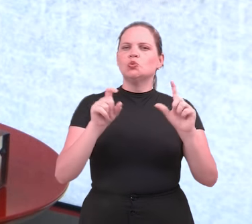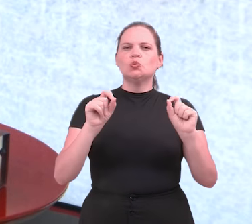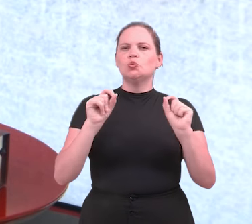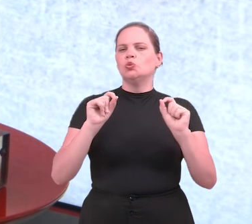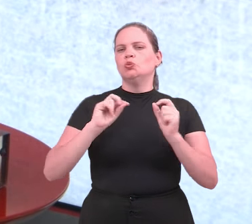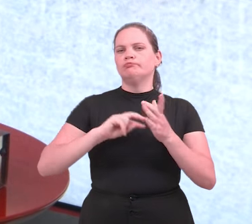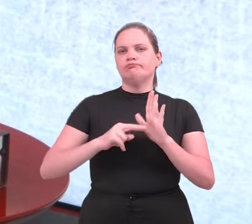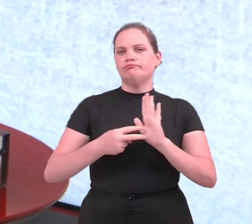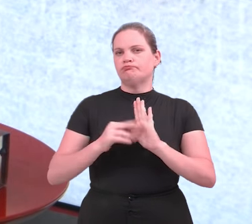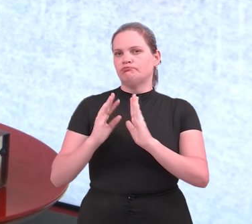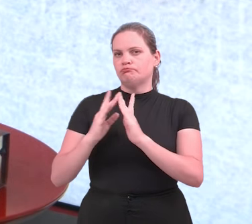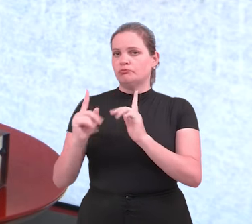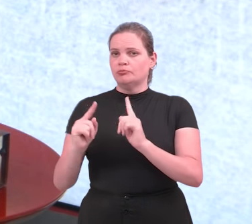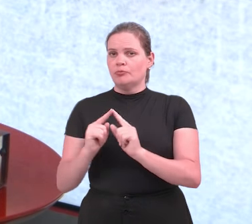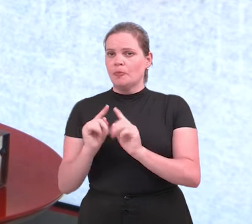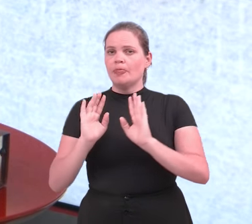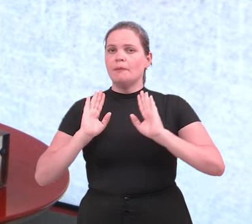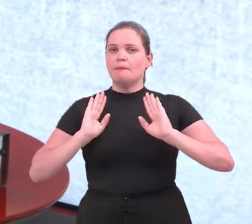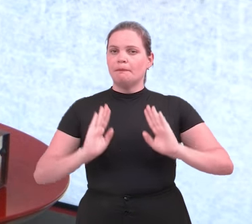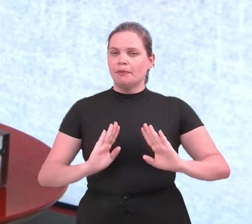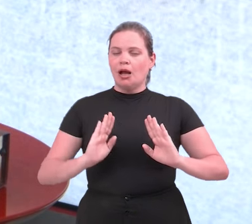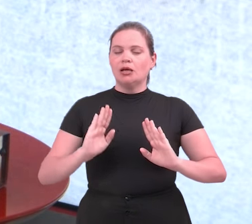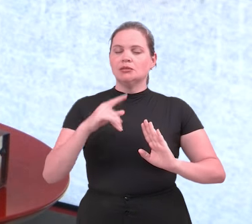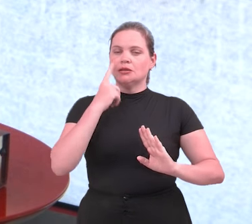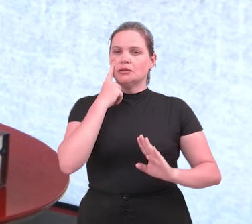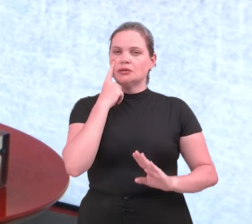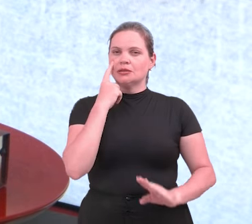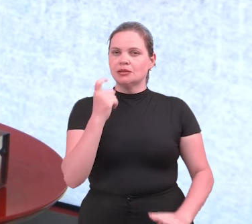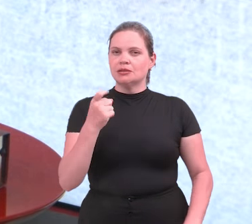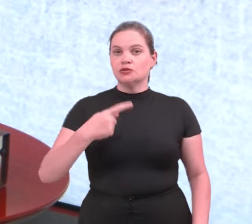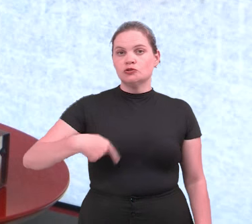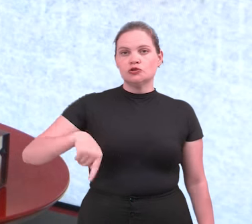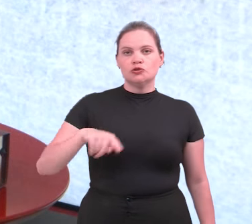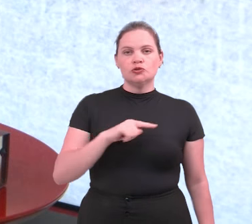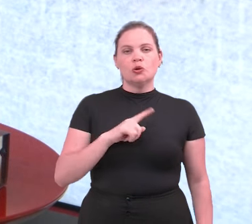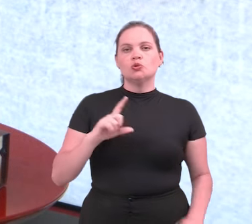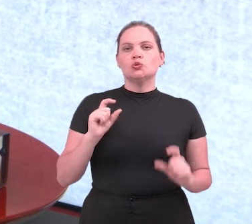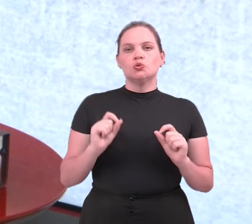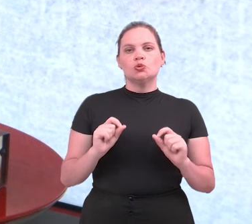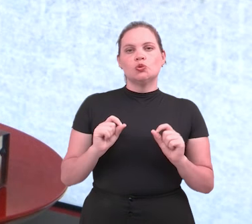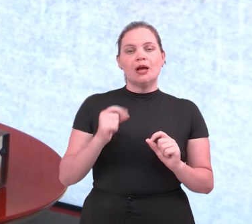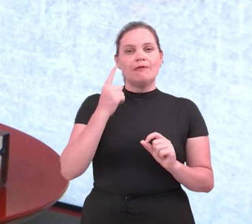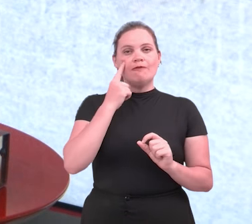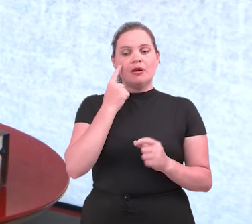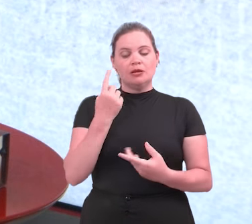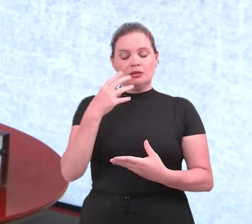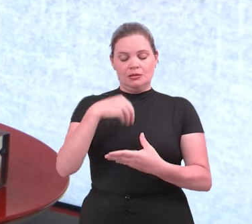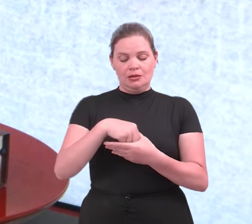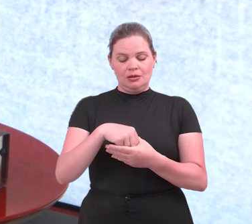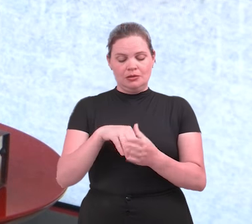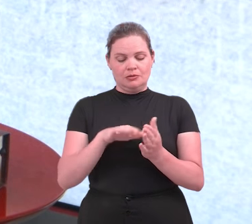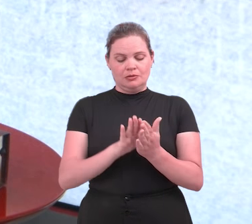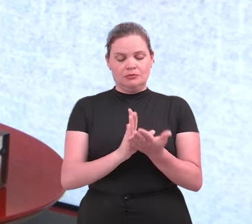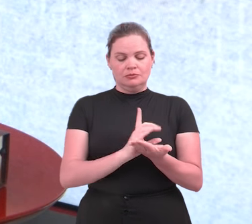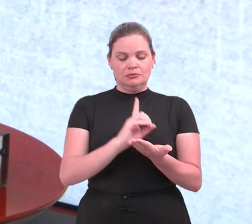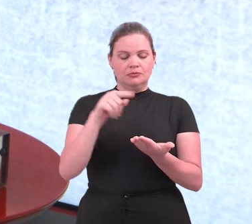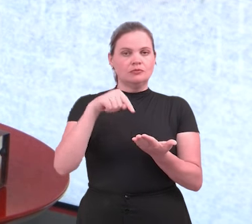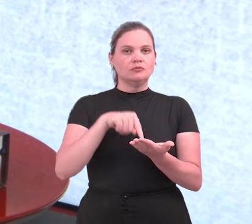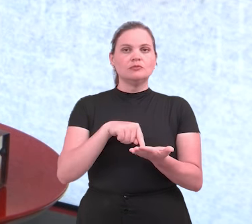é interessante buscarmos na Bíblia, quer dizer, nas Sagradas Escrituras, a base para estarmos